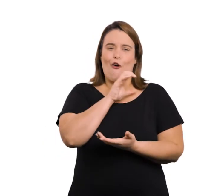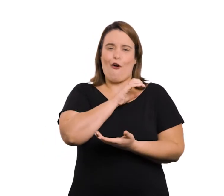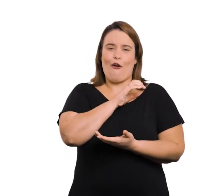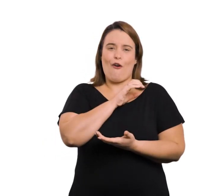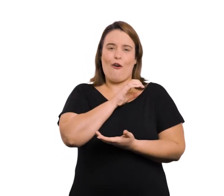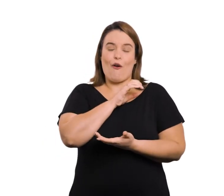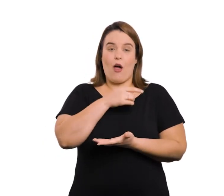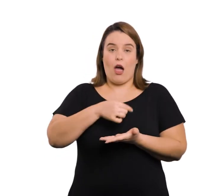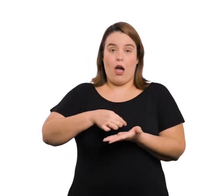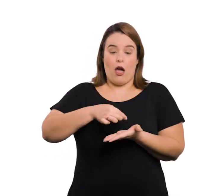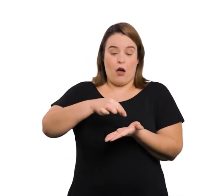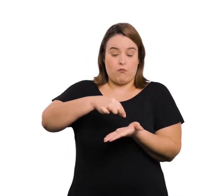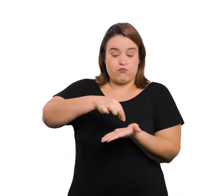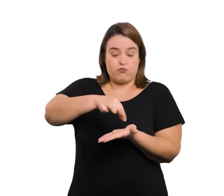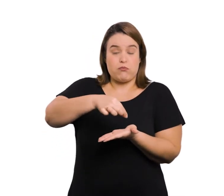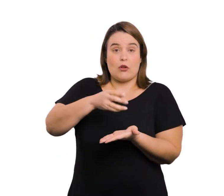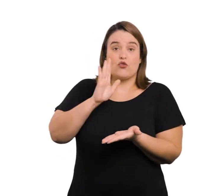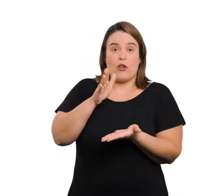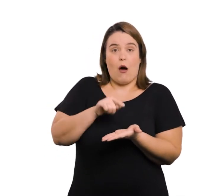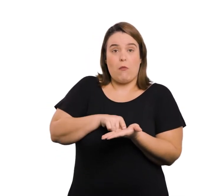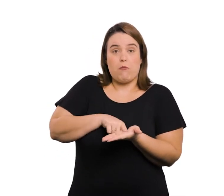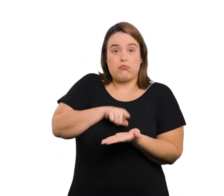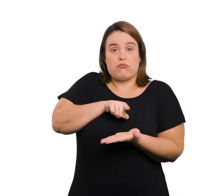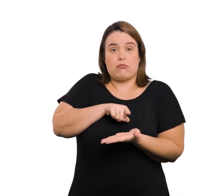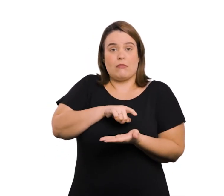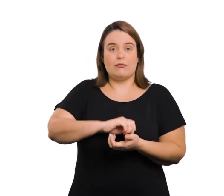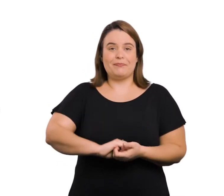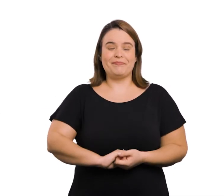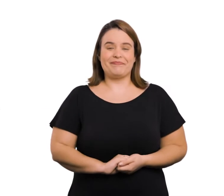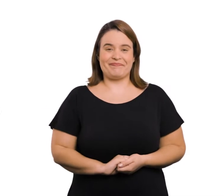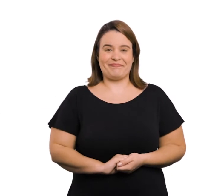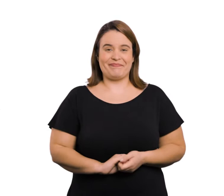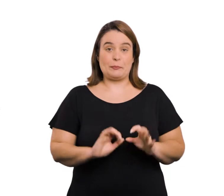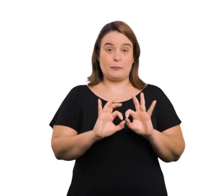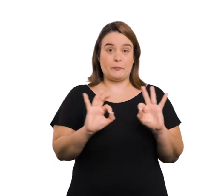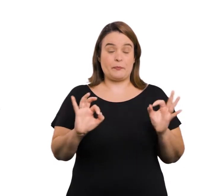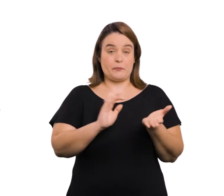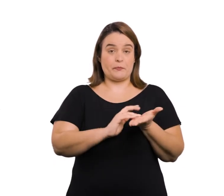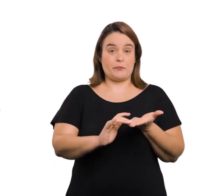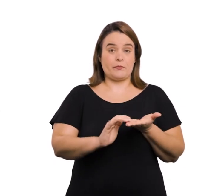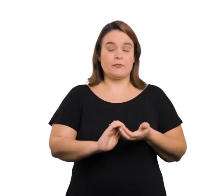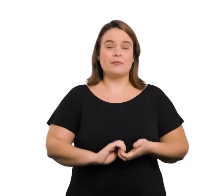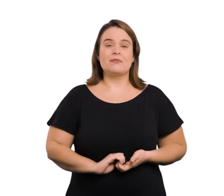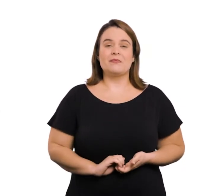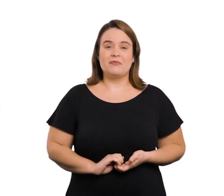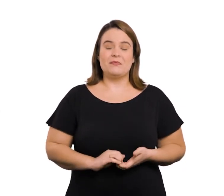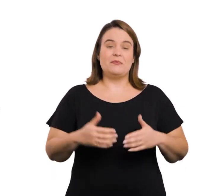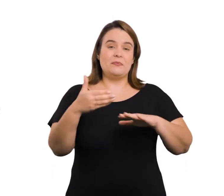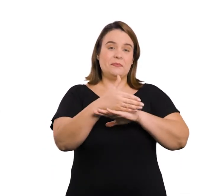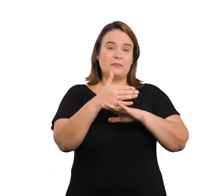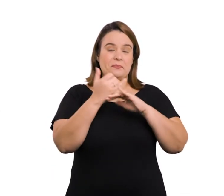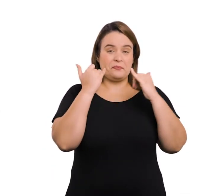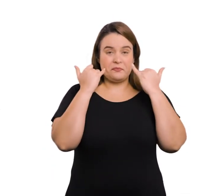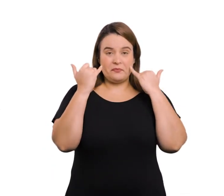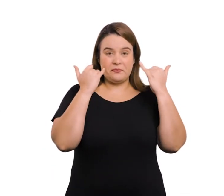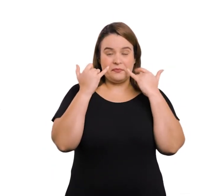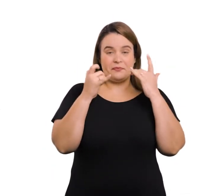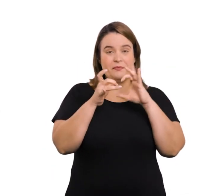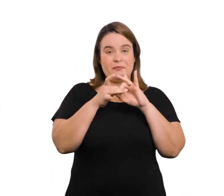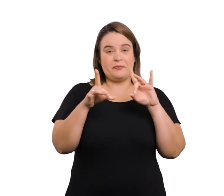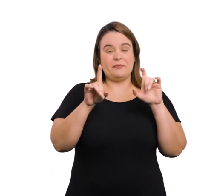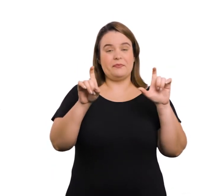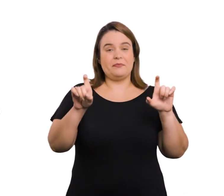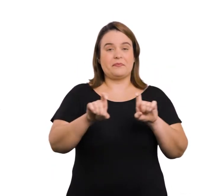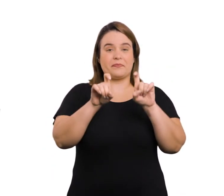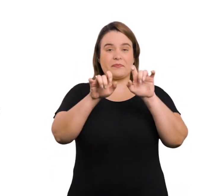sensível ao calor, transforma qualquer traço em relevo. Linha Braille. Dispositivo Braille para acesso